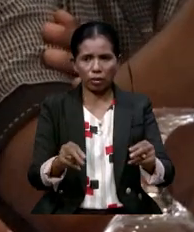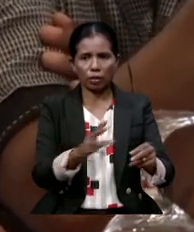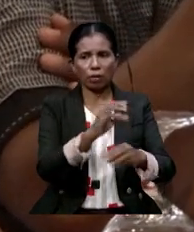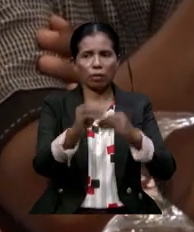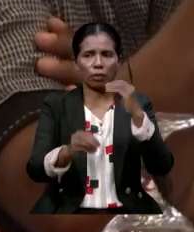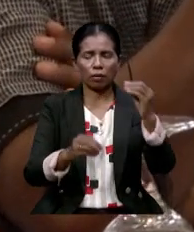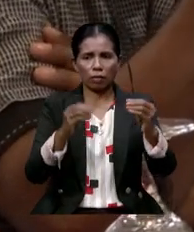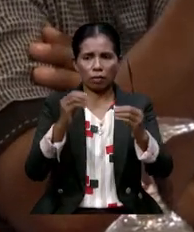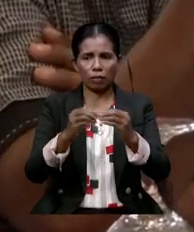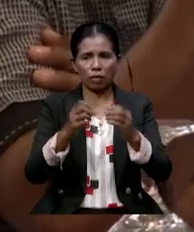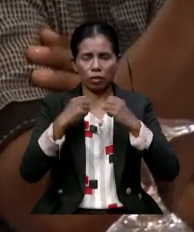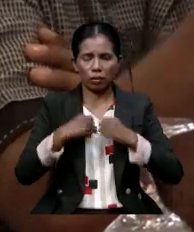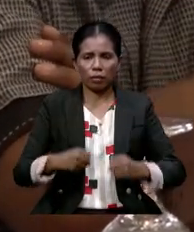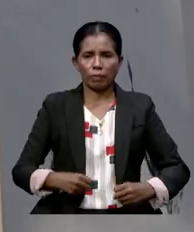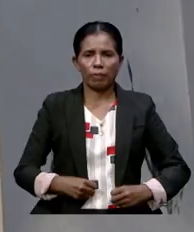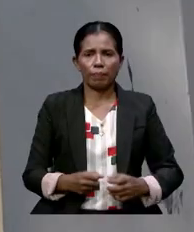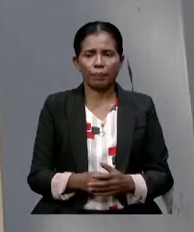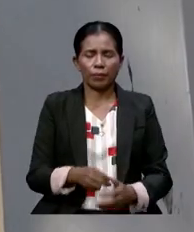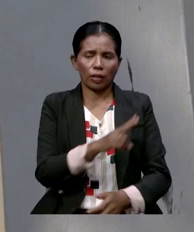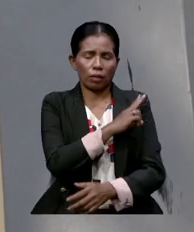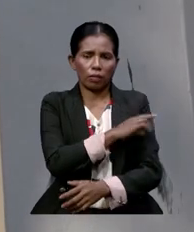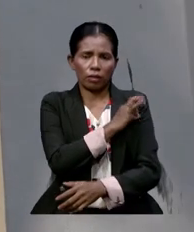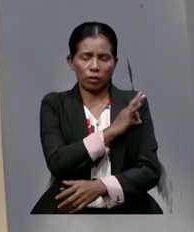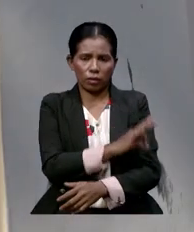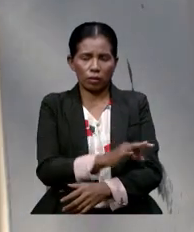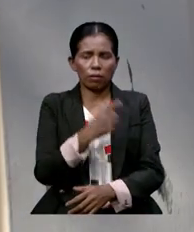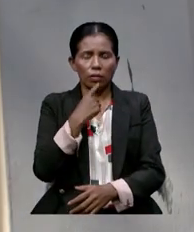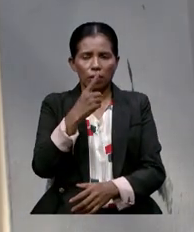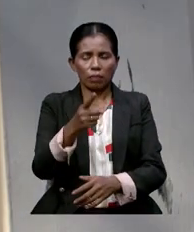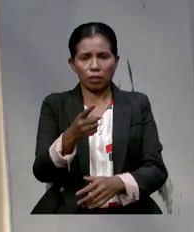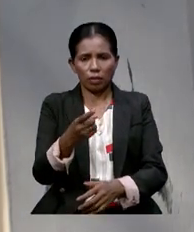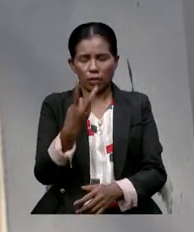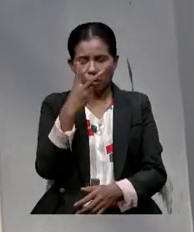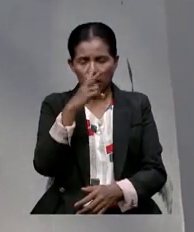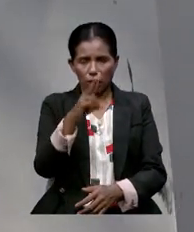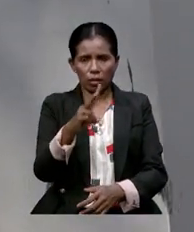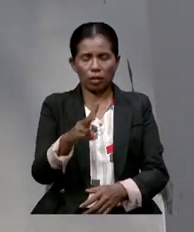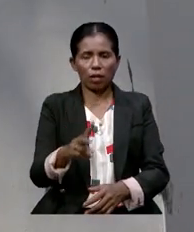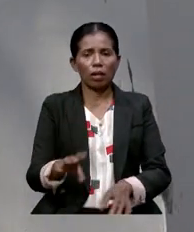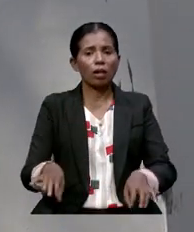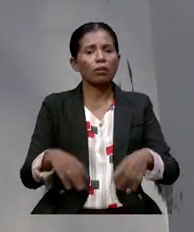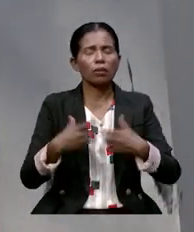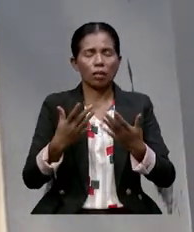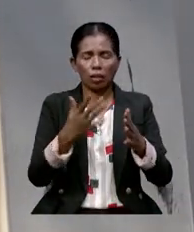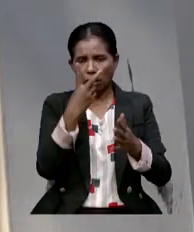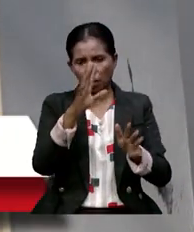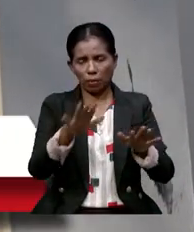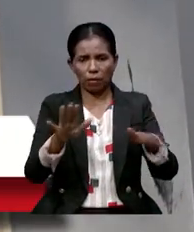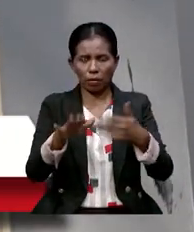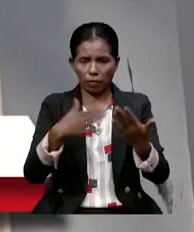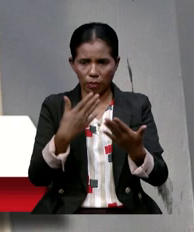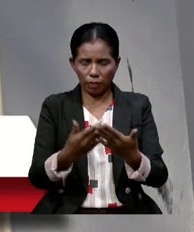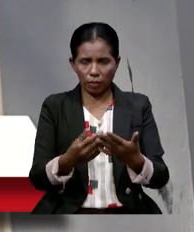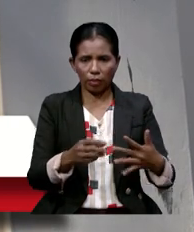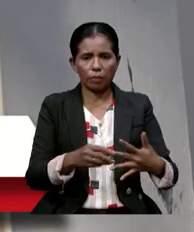relaciona ho saudi. UNICEF's mandate is children. UNICEF nia mandatu mak oinsa atu hare balabarik sira hotu.